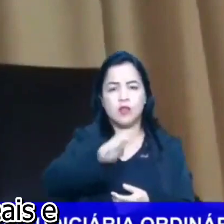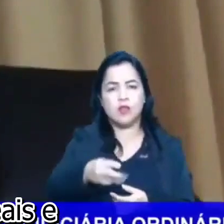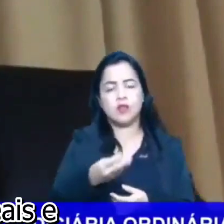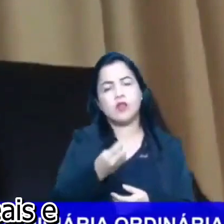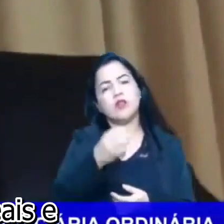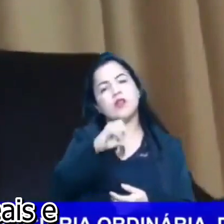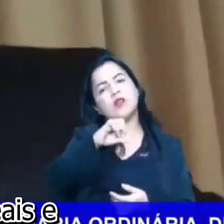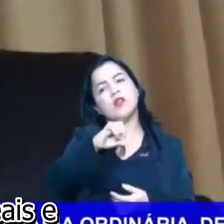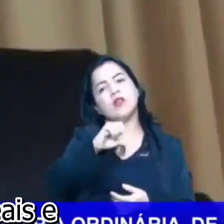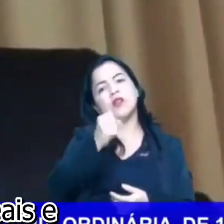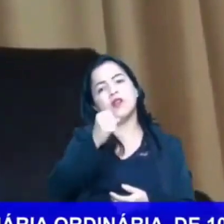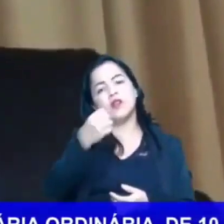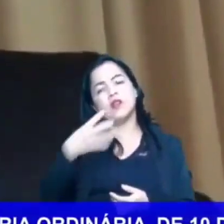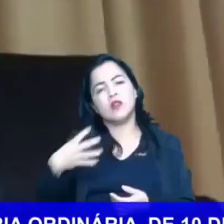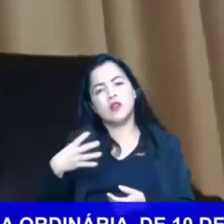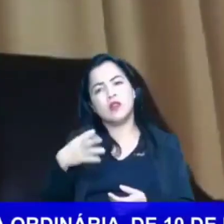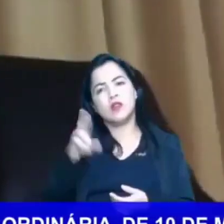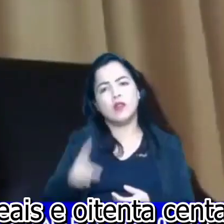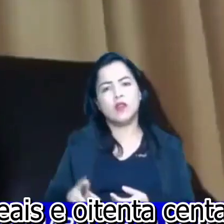13.984,84.